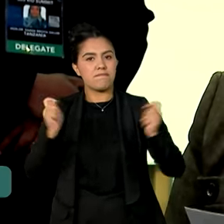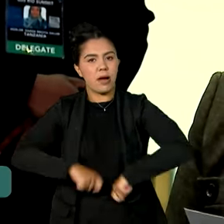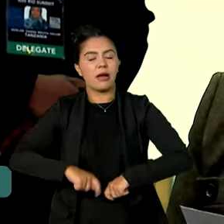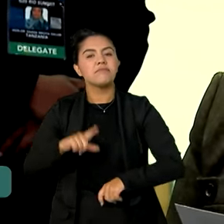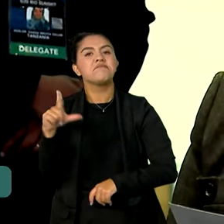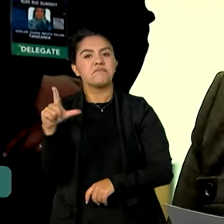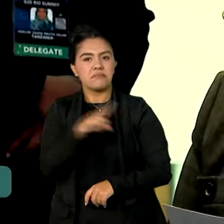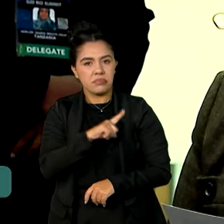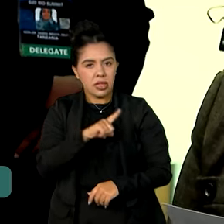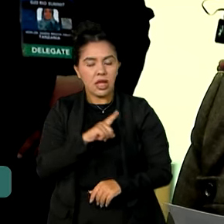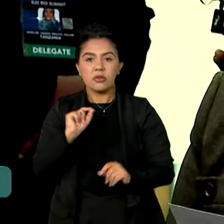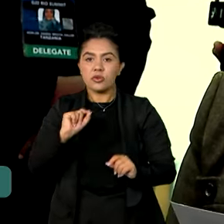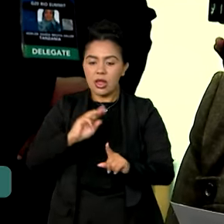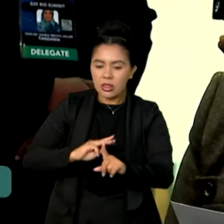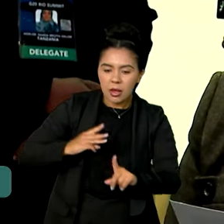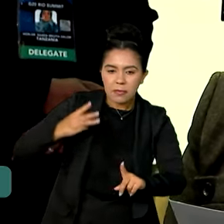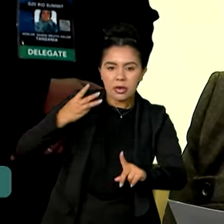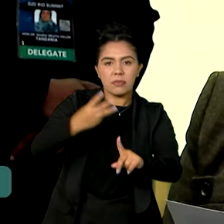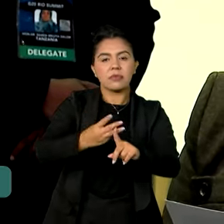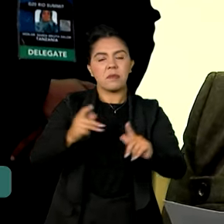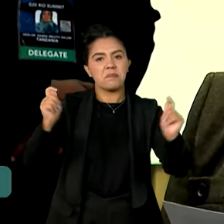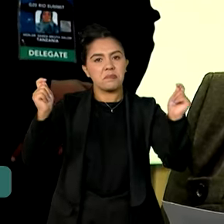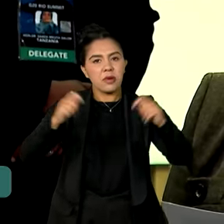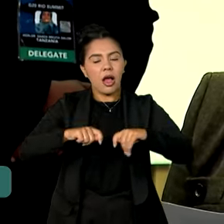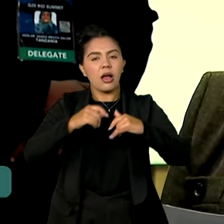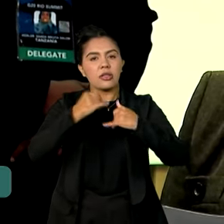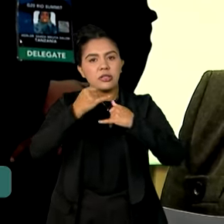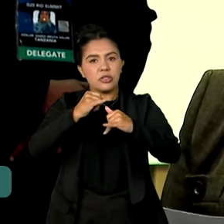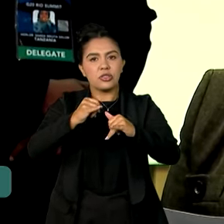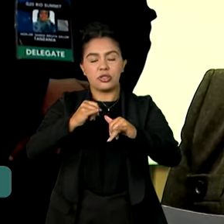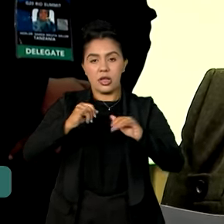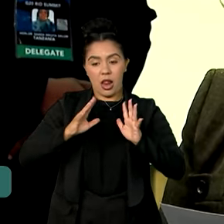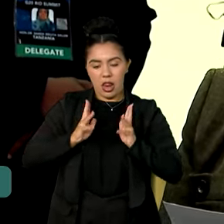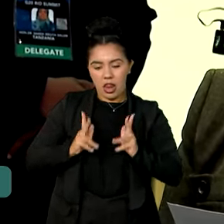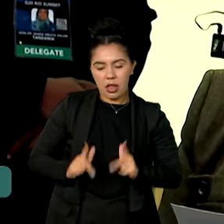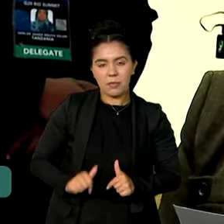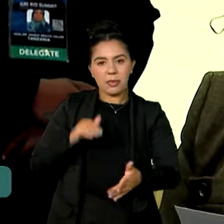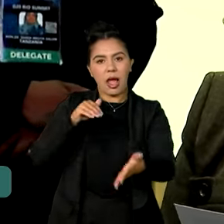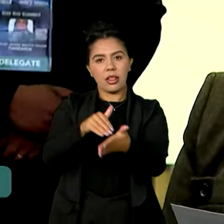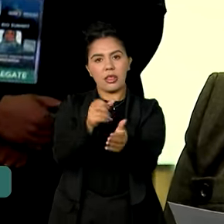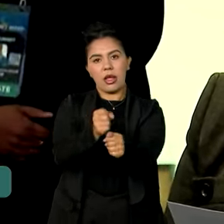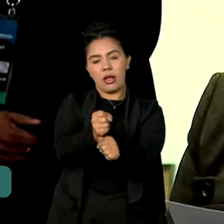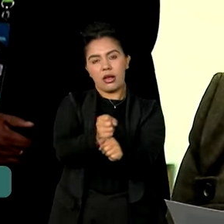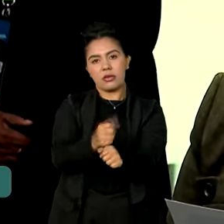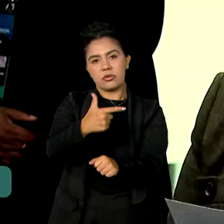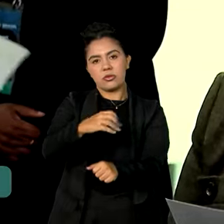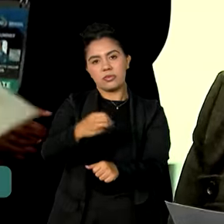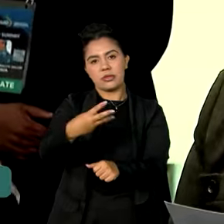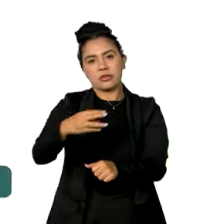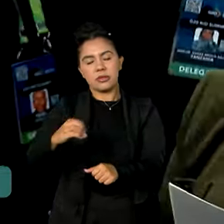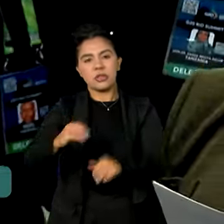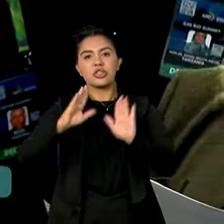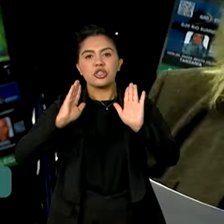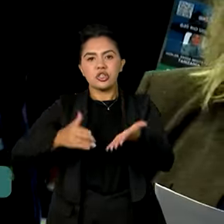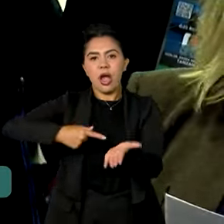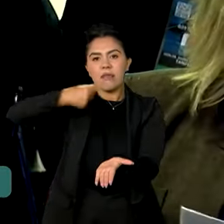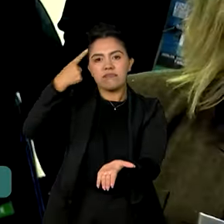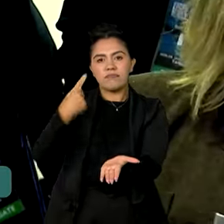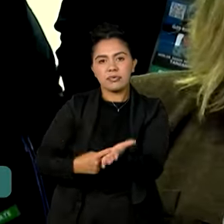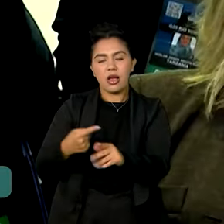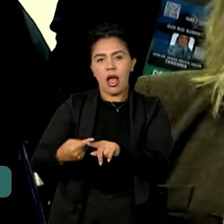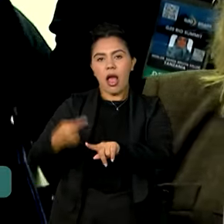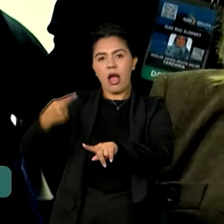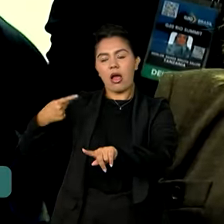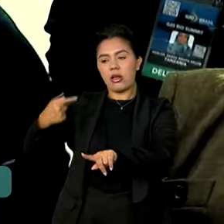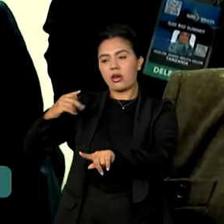triplicar a capacidade global de energias renováveis até 2030, conforme estabelecido na COP28. Sabemos que a